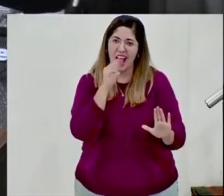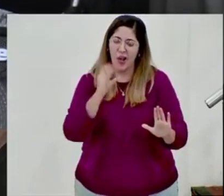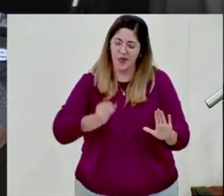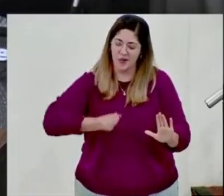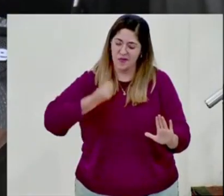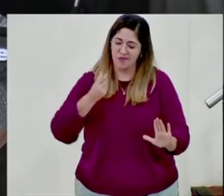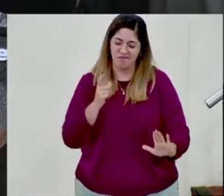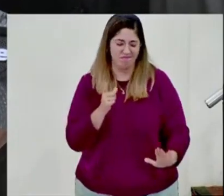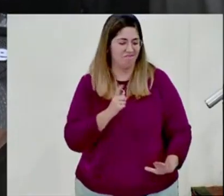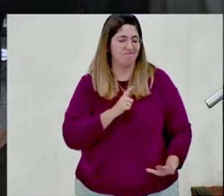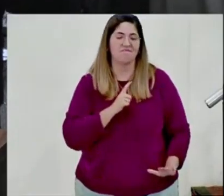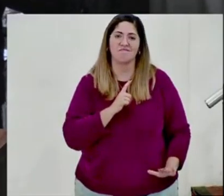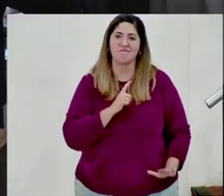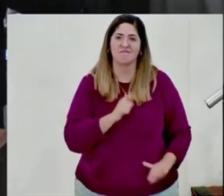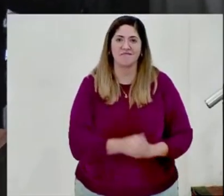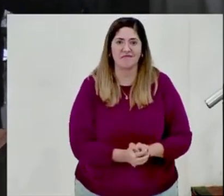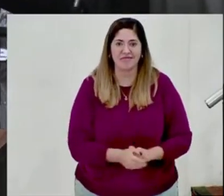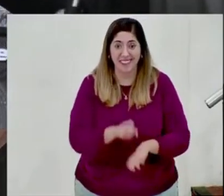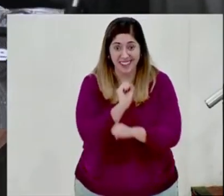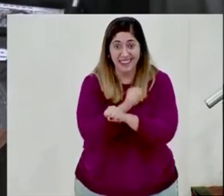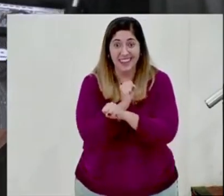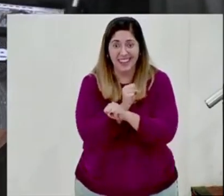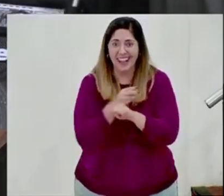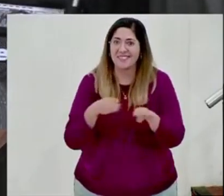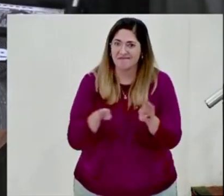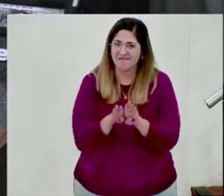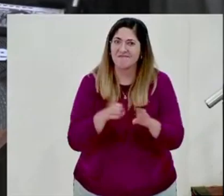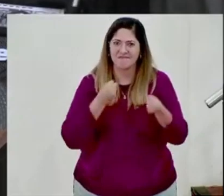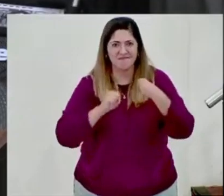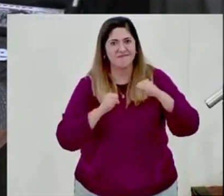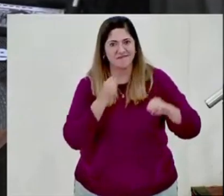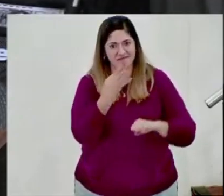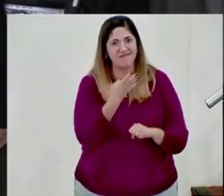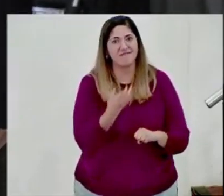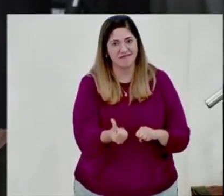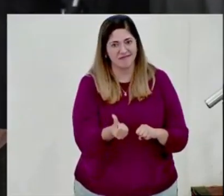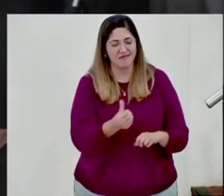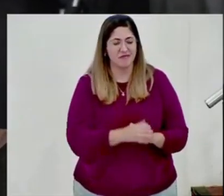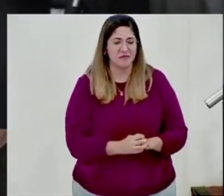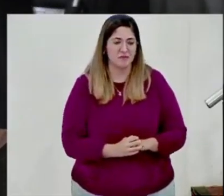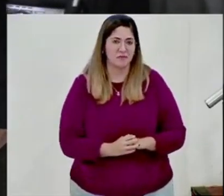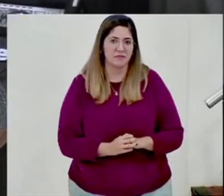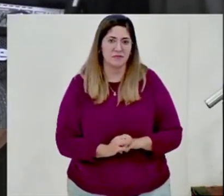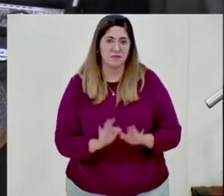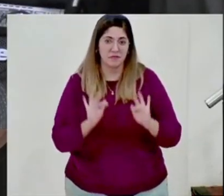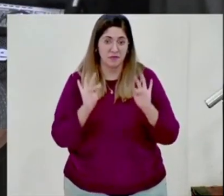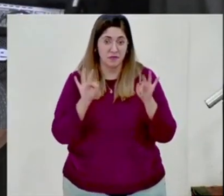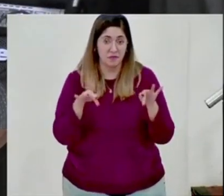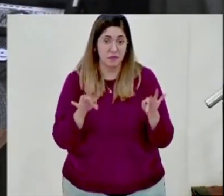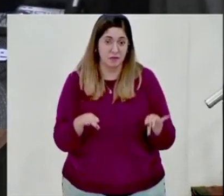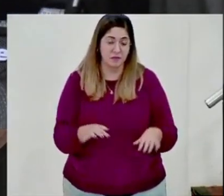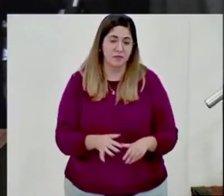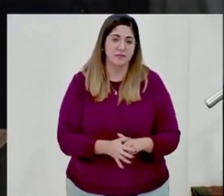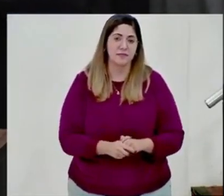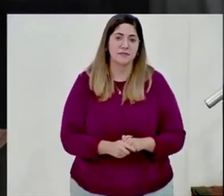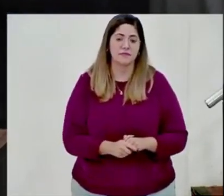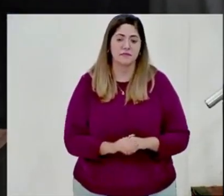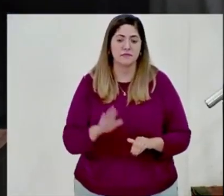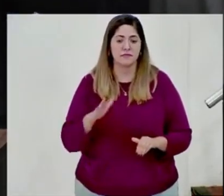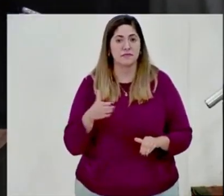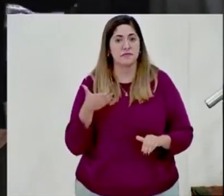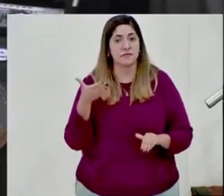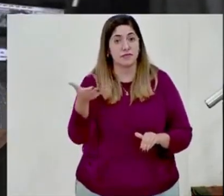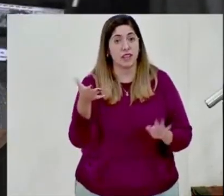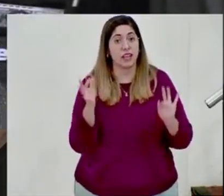Essa é a mesma esperança daqueles que escreveram o Salmo 46. Por último, quando você vê a linguagem do